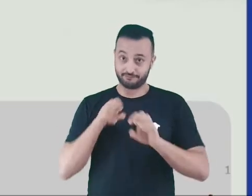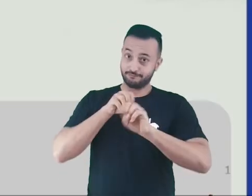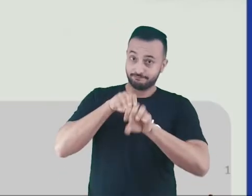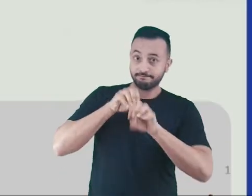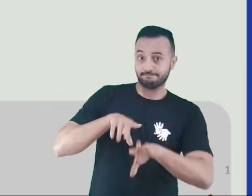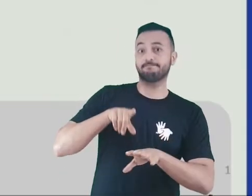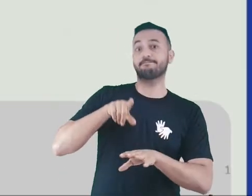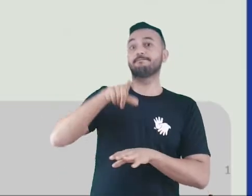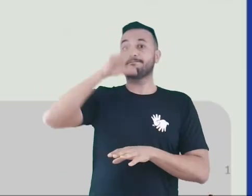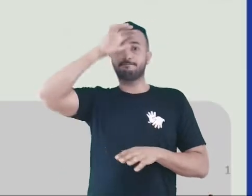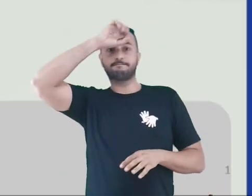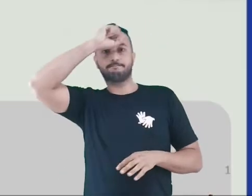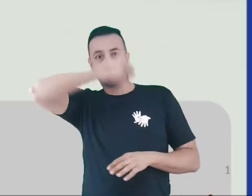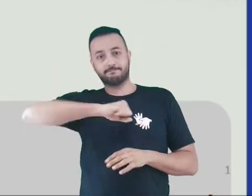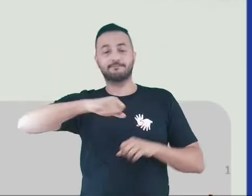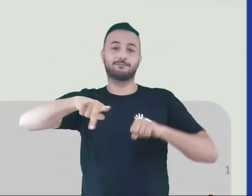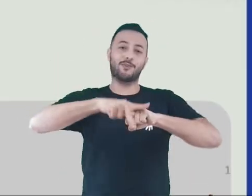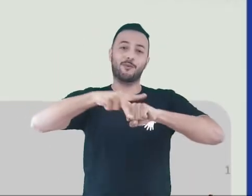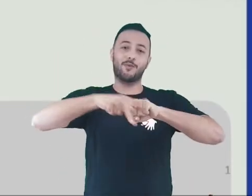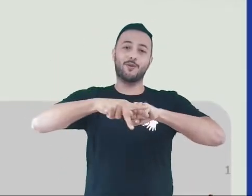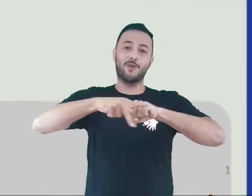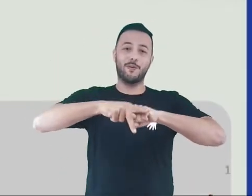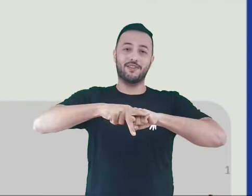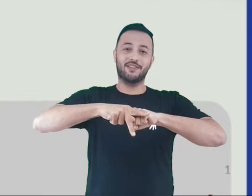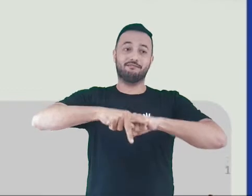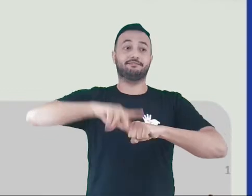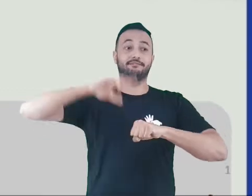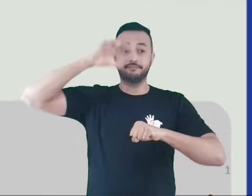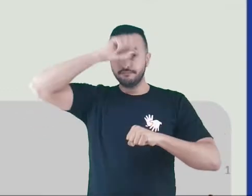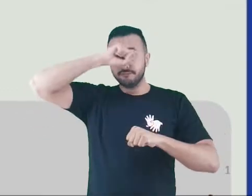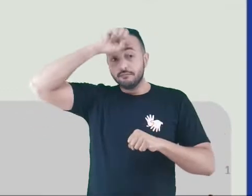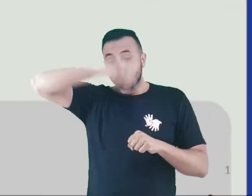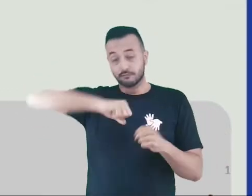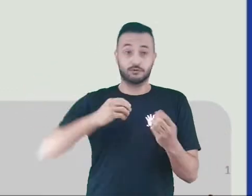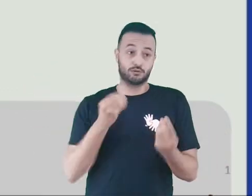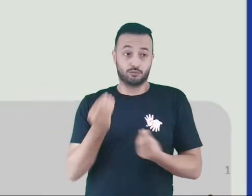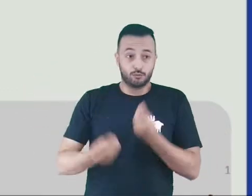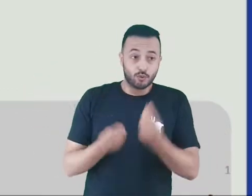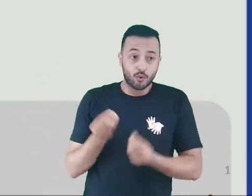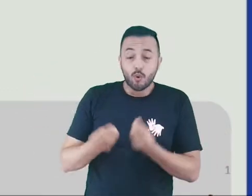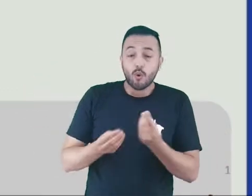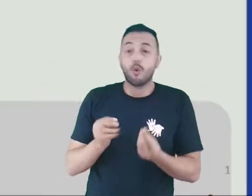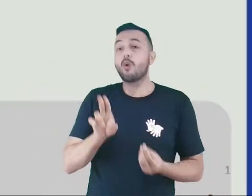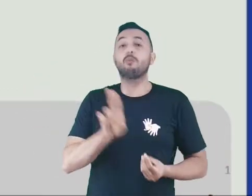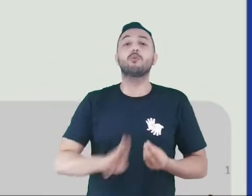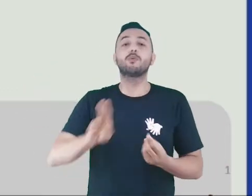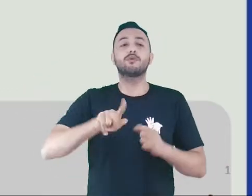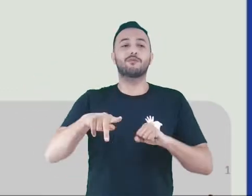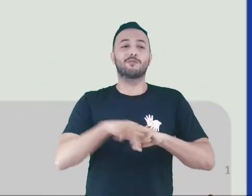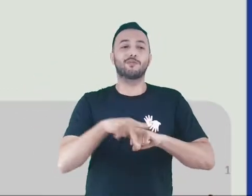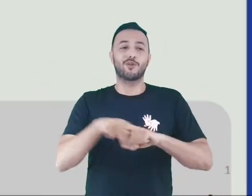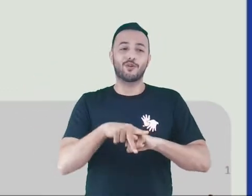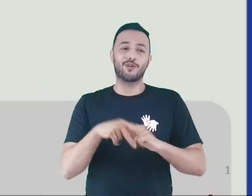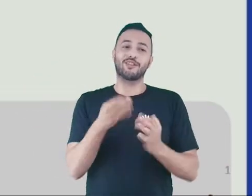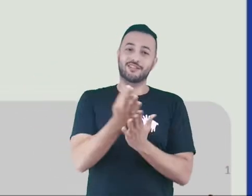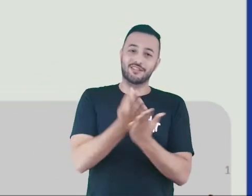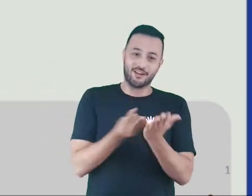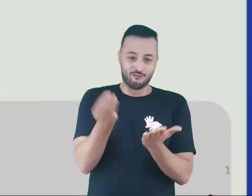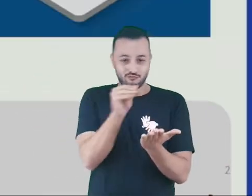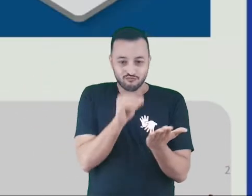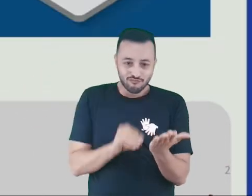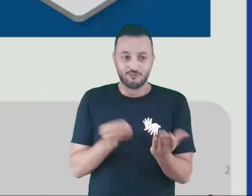aprender sobre os pronomes. Vamos aprender como utilizar os pronomes nos nossos textos, tá bom,